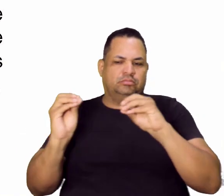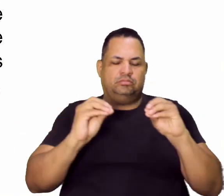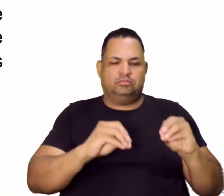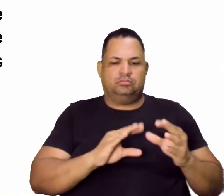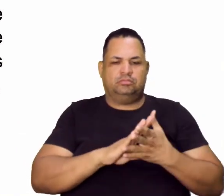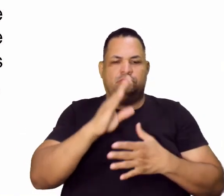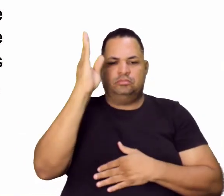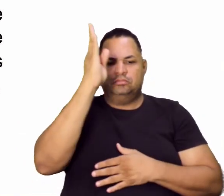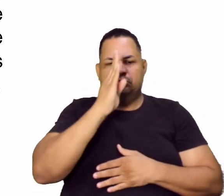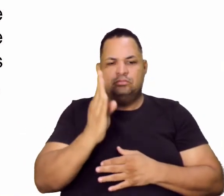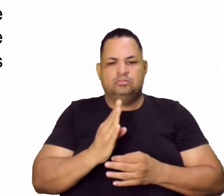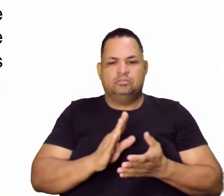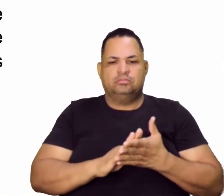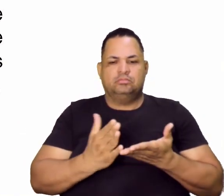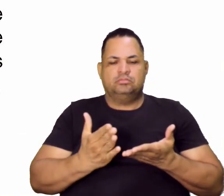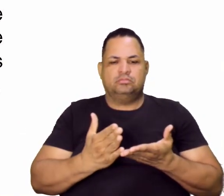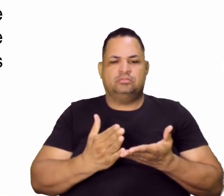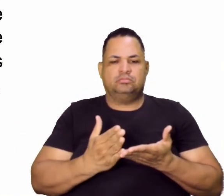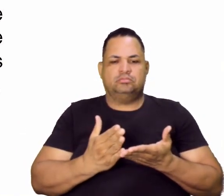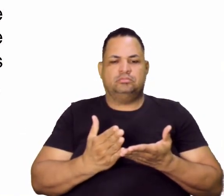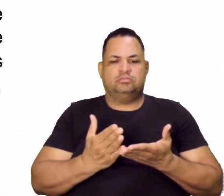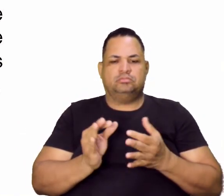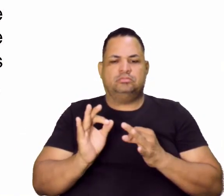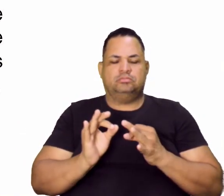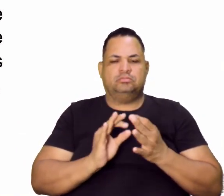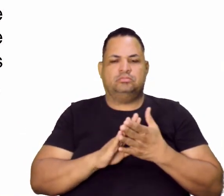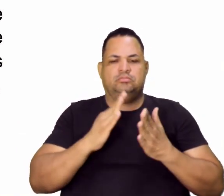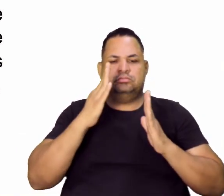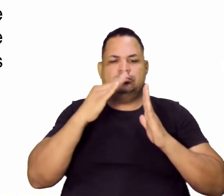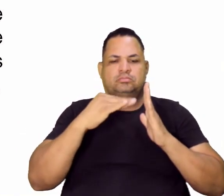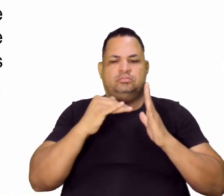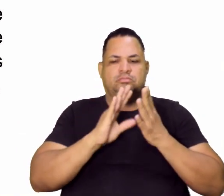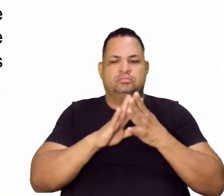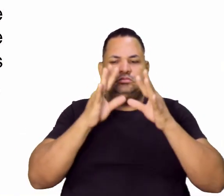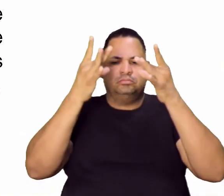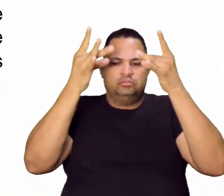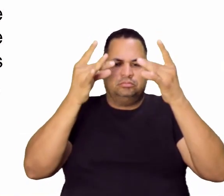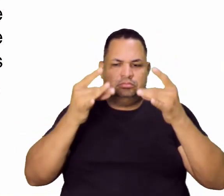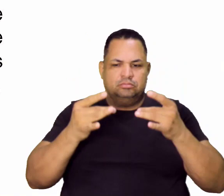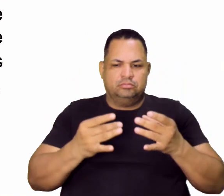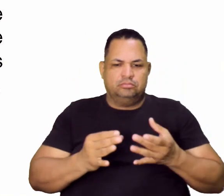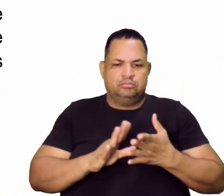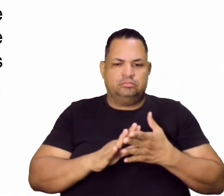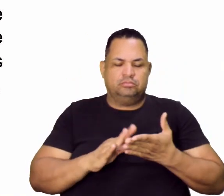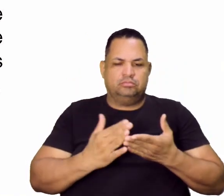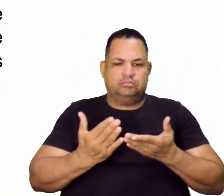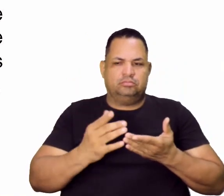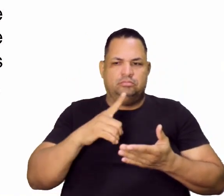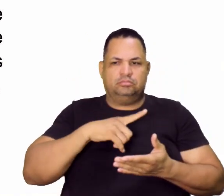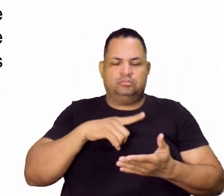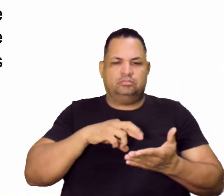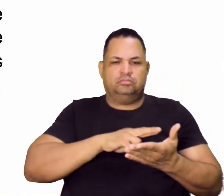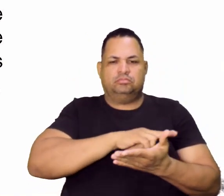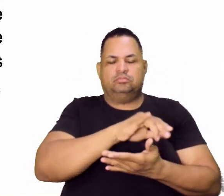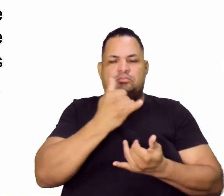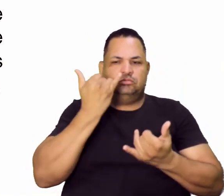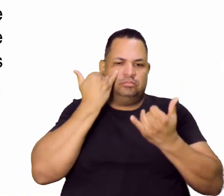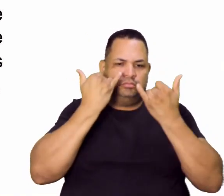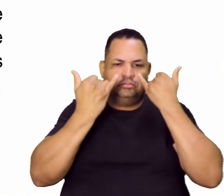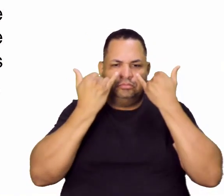Brasil. Então, uma obra com detalhes, né? Poucos detalhes, traz muitas